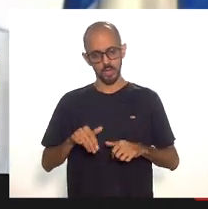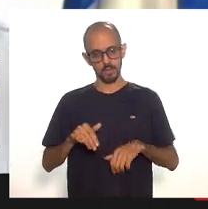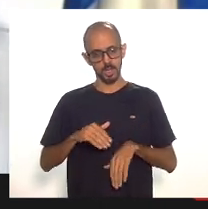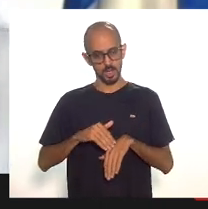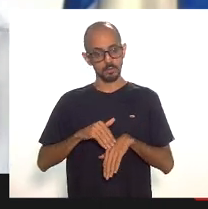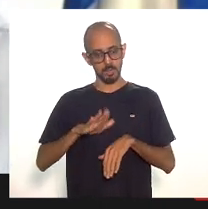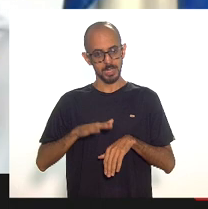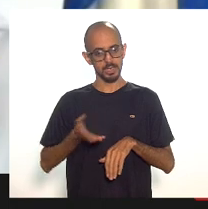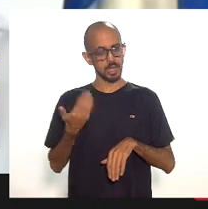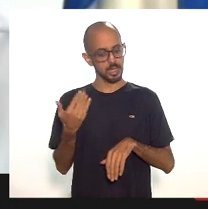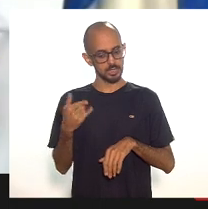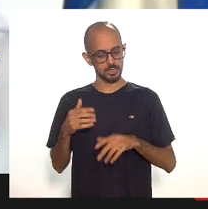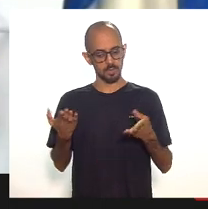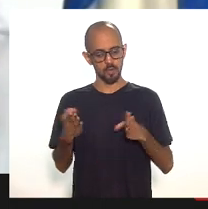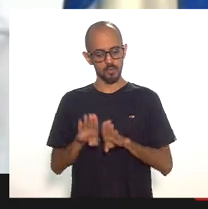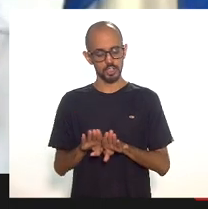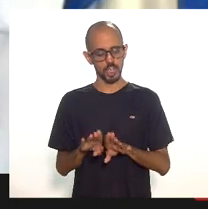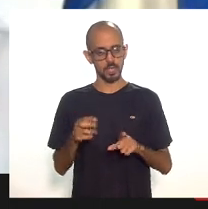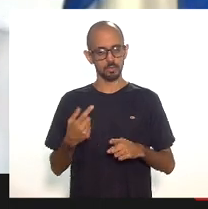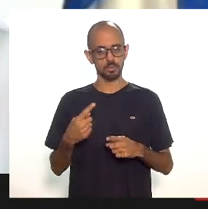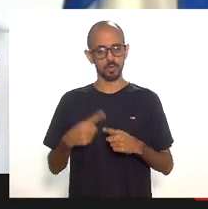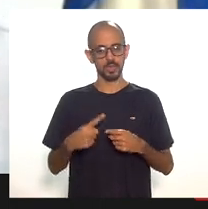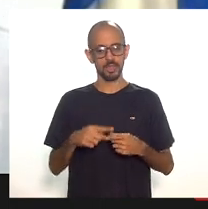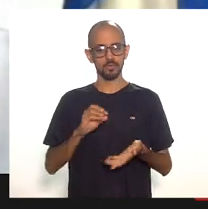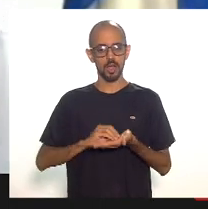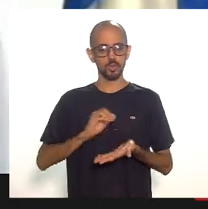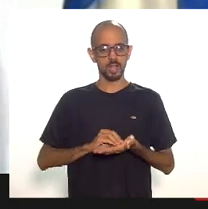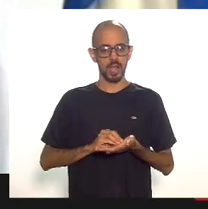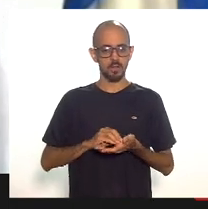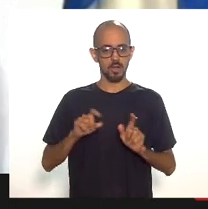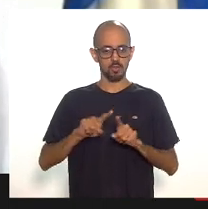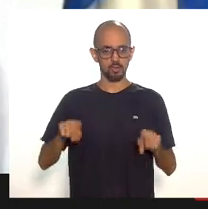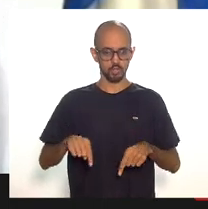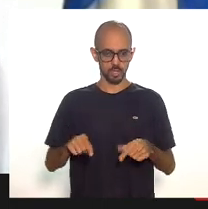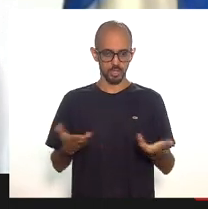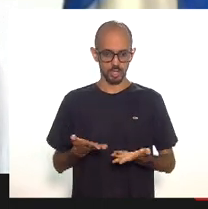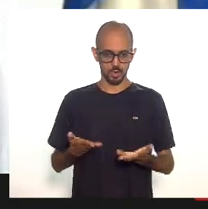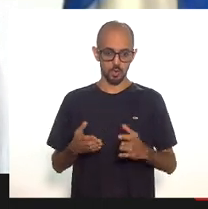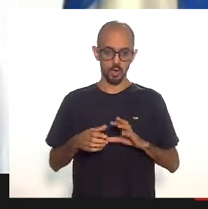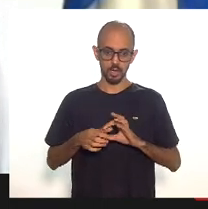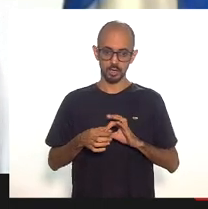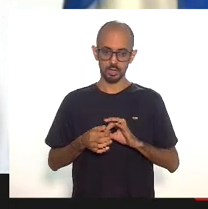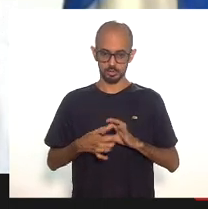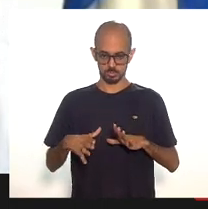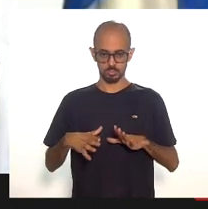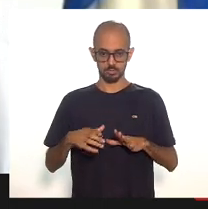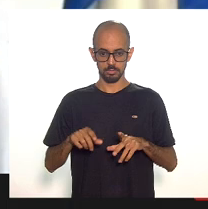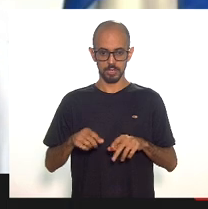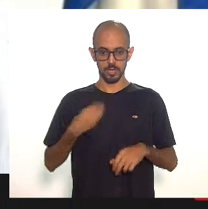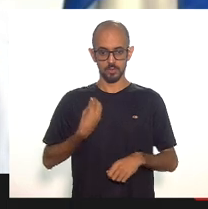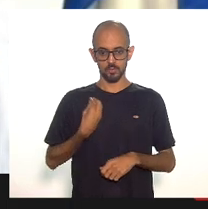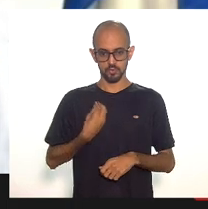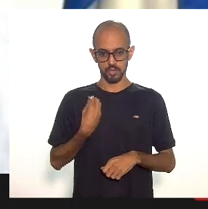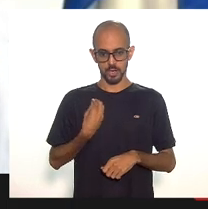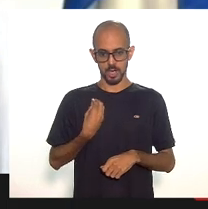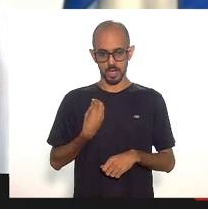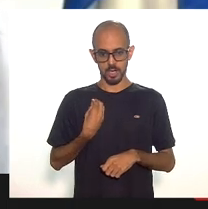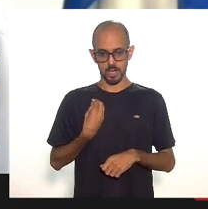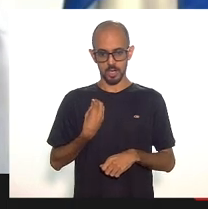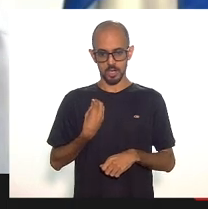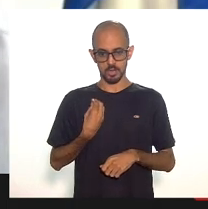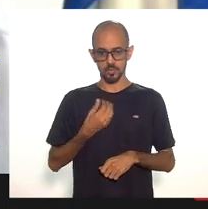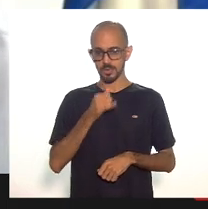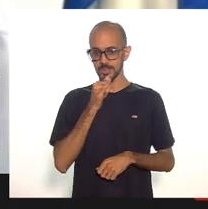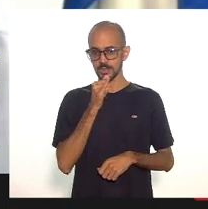estavam fechados por falta de recursos humanos e estão sendo reabertos. Então, por exemplo, um exemplo clássico é o exemplo